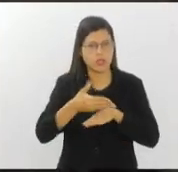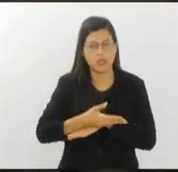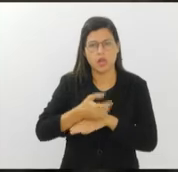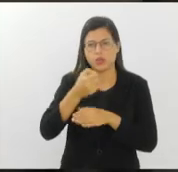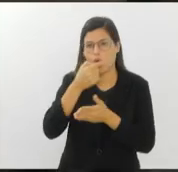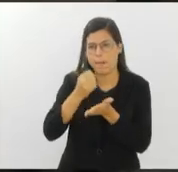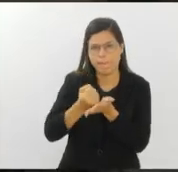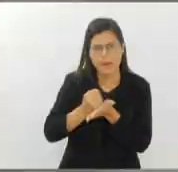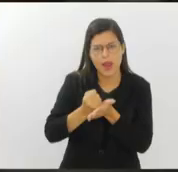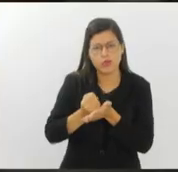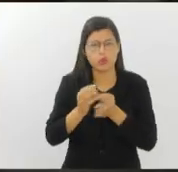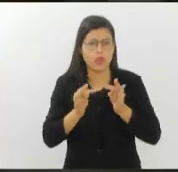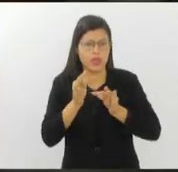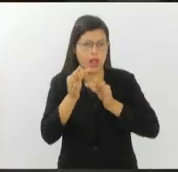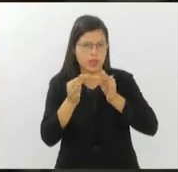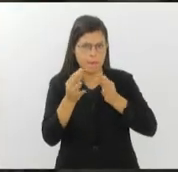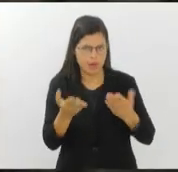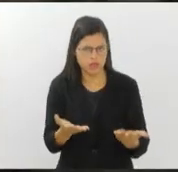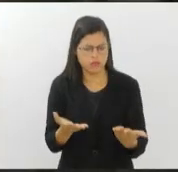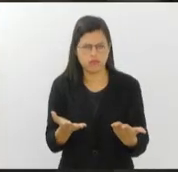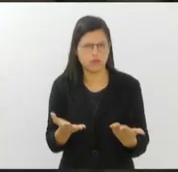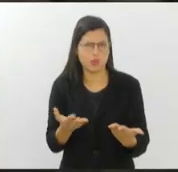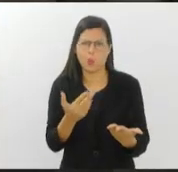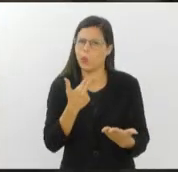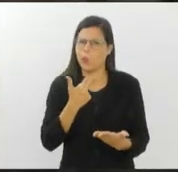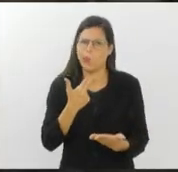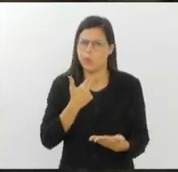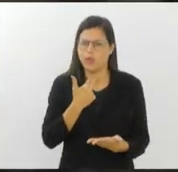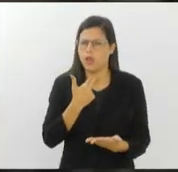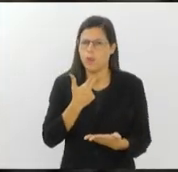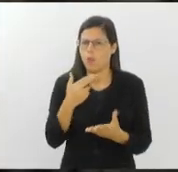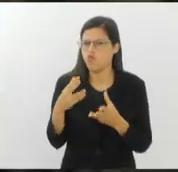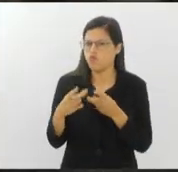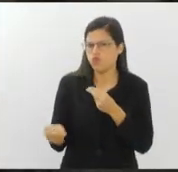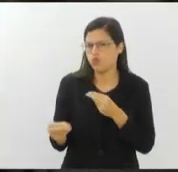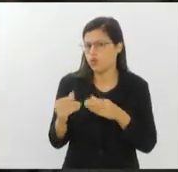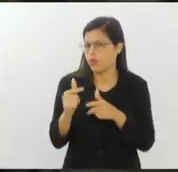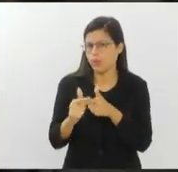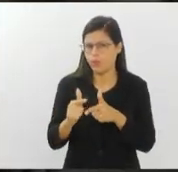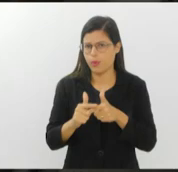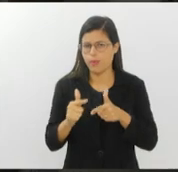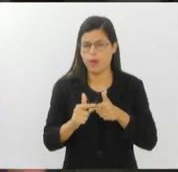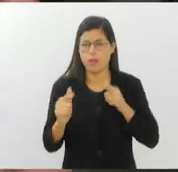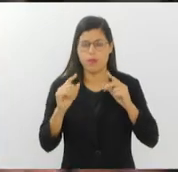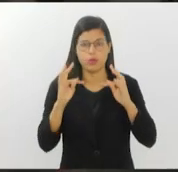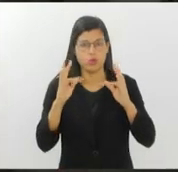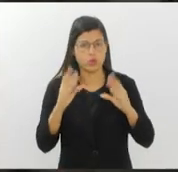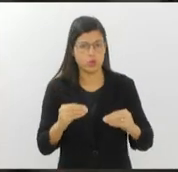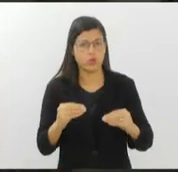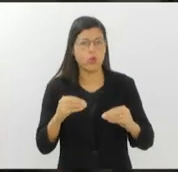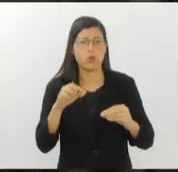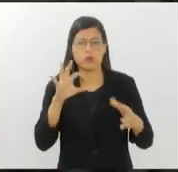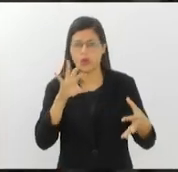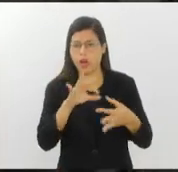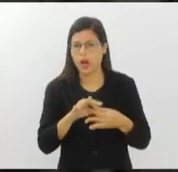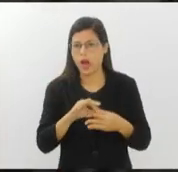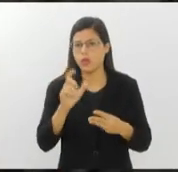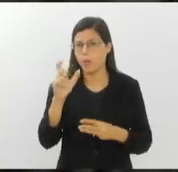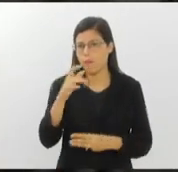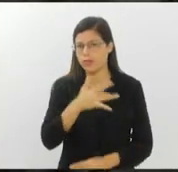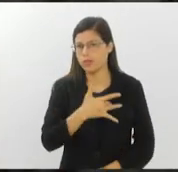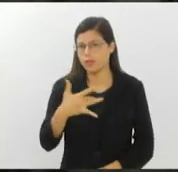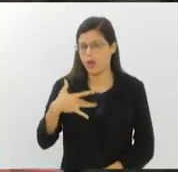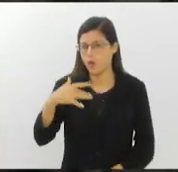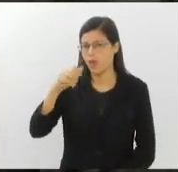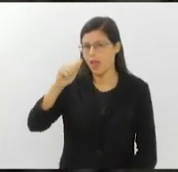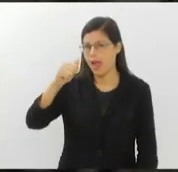medicamento, ao seu tratamento. O que não dá mais é para esquivar do problema. Né? E todos os envolvidos, sejam os planos de saúde, a ANS